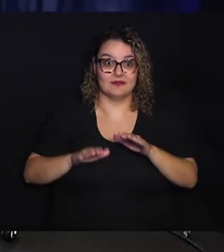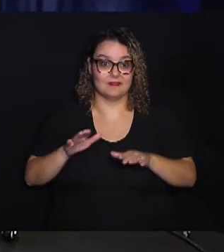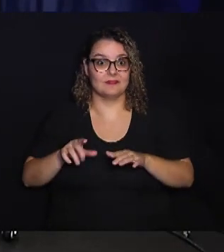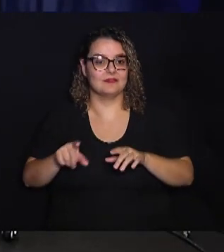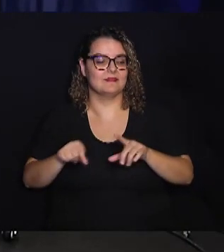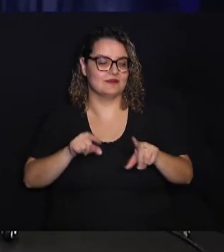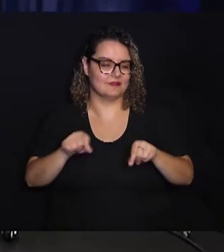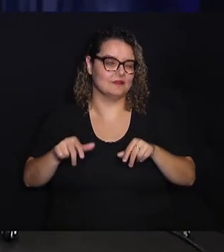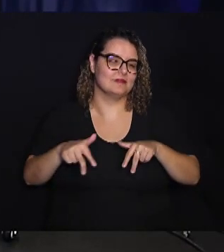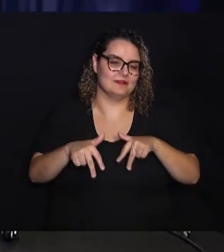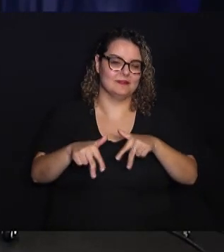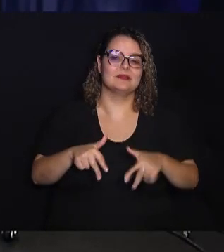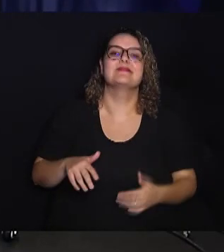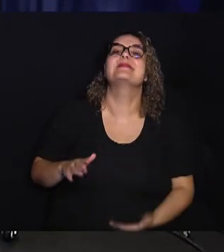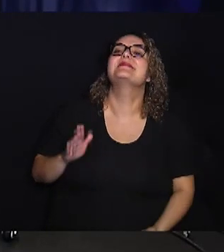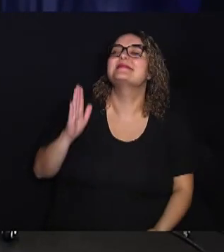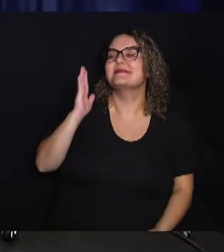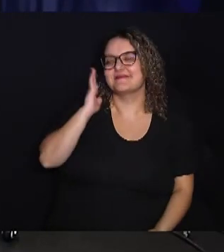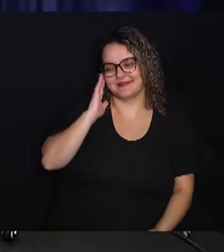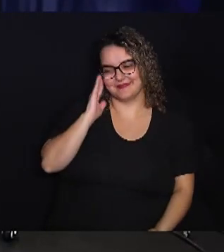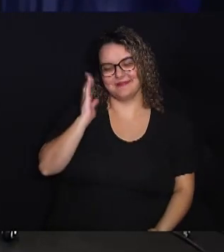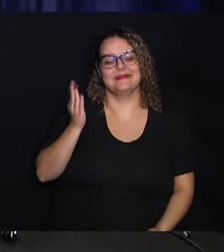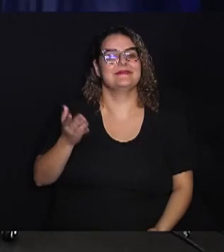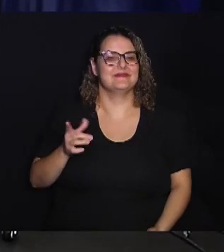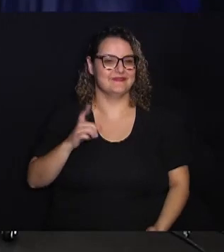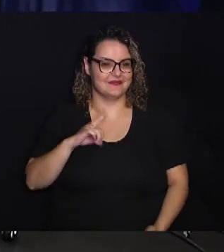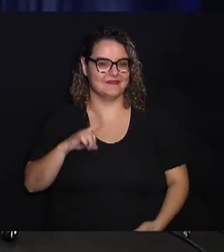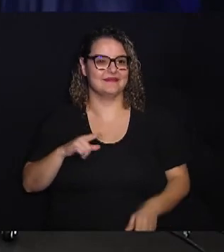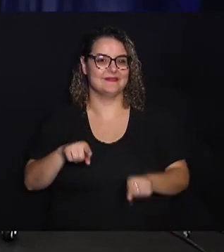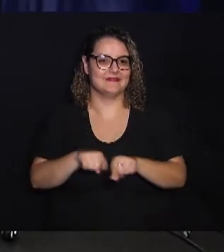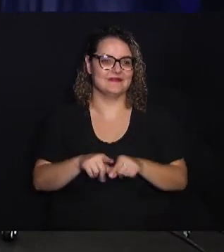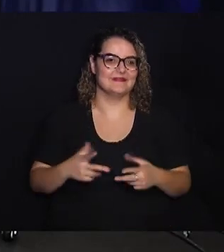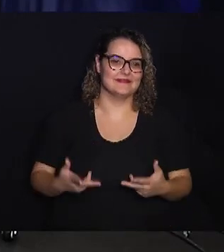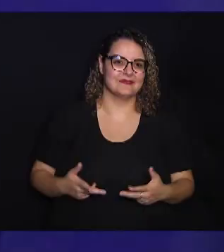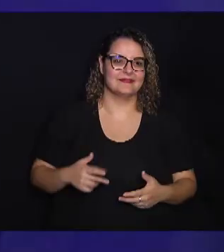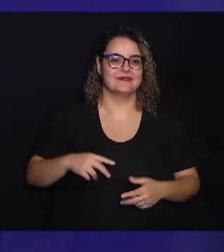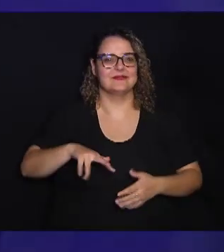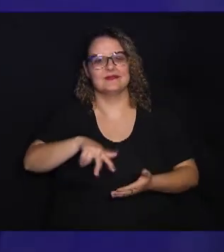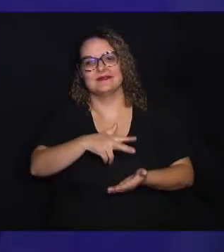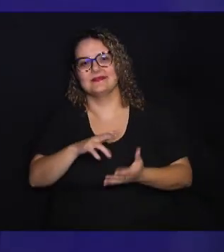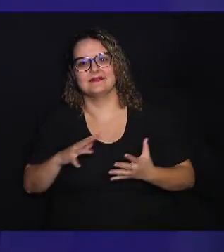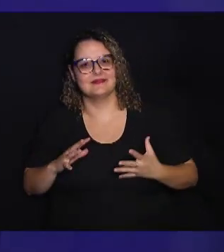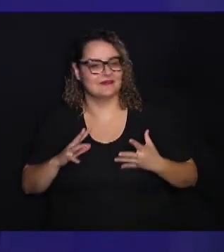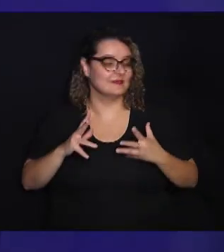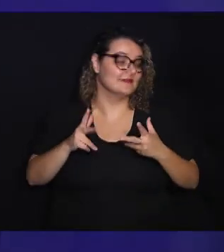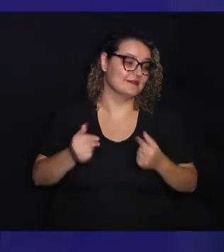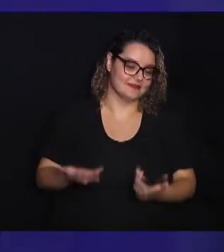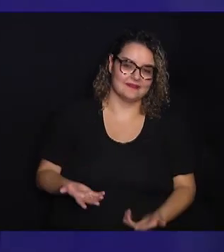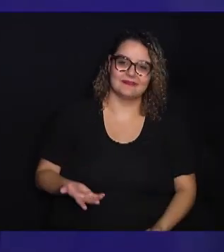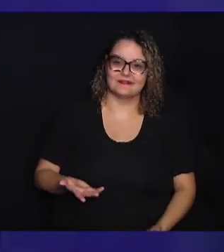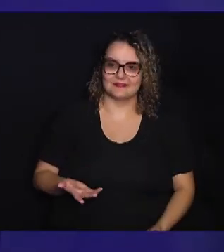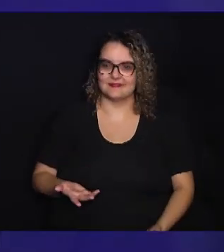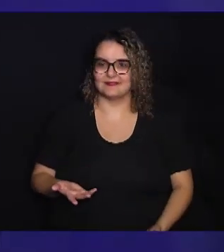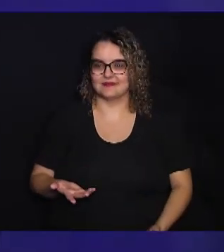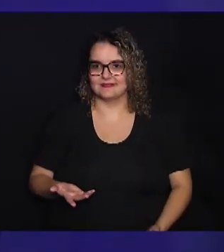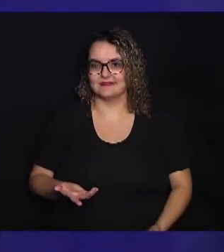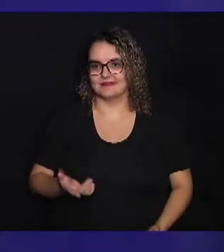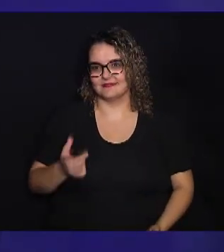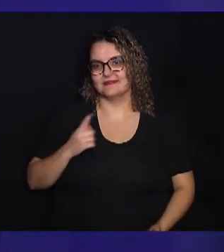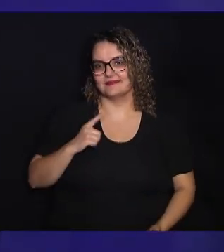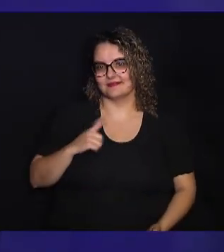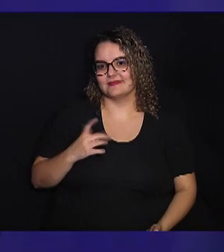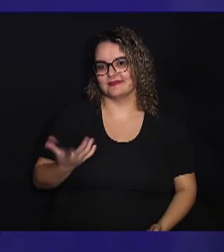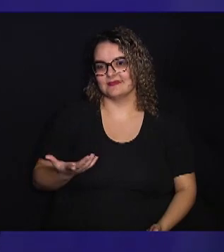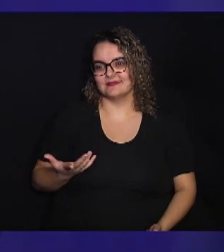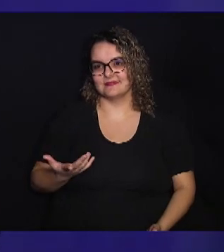as parceiras, né? Tem isso também. E ele dançava com todo mundo, então foi assim um caso